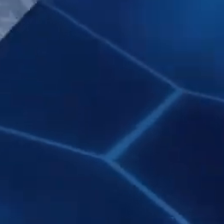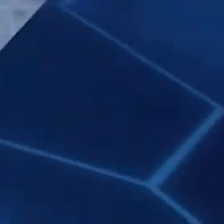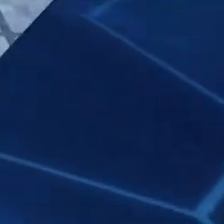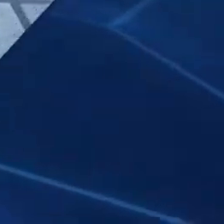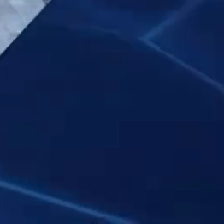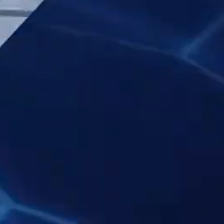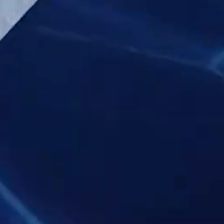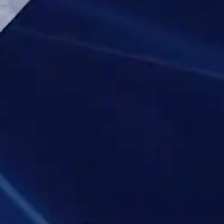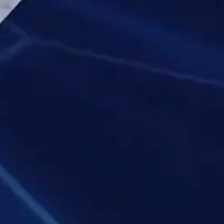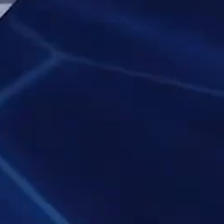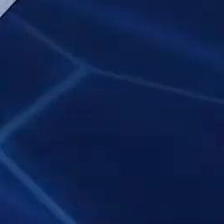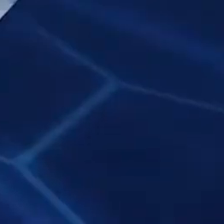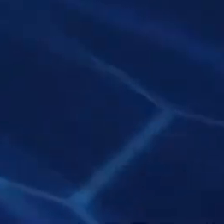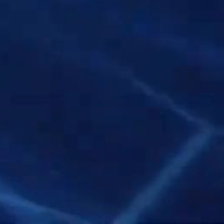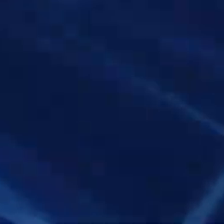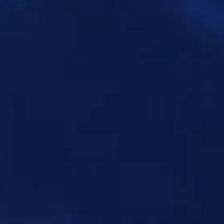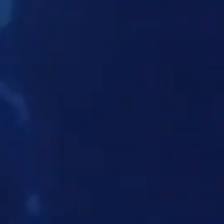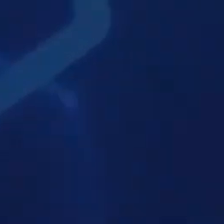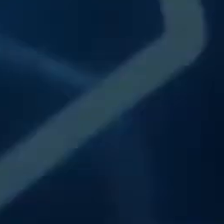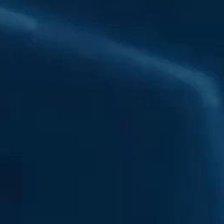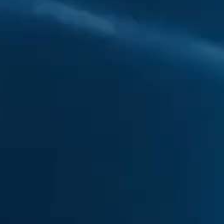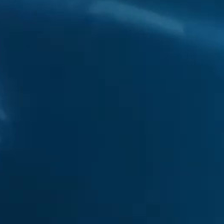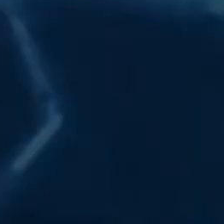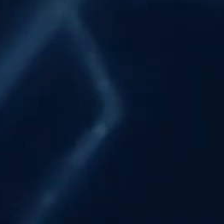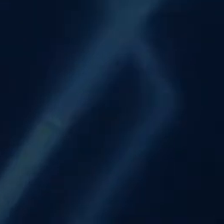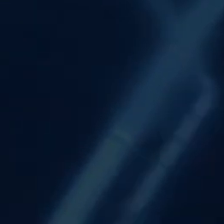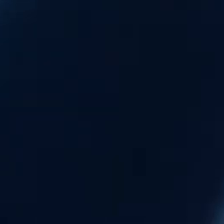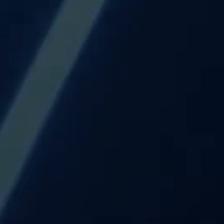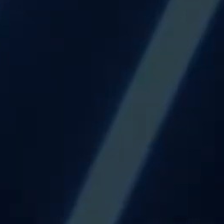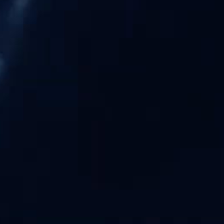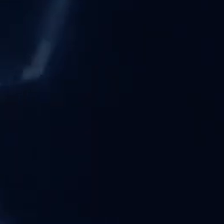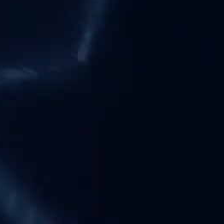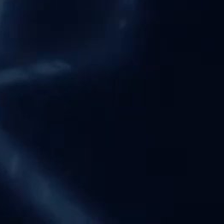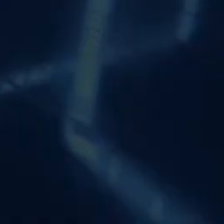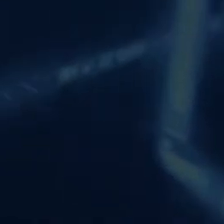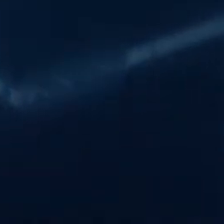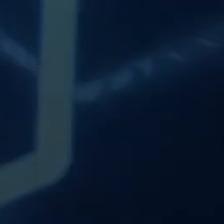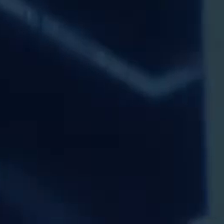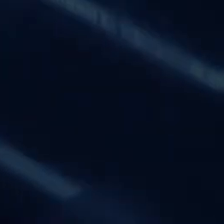www.institutobld.com/Primeira Jornada CCR. Boa sorte. E para a gente encerrar as notícias da metrópole de Campinas, nesta semana a gente